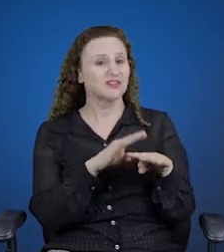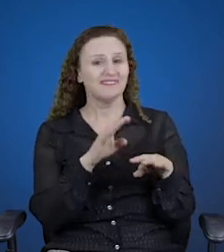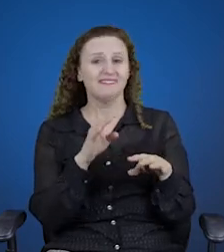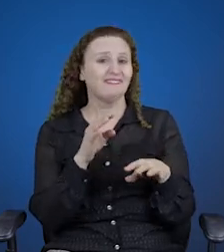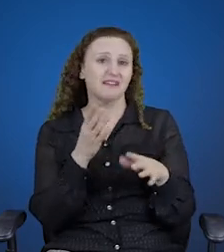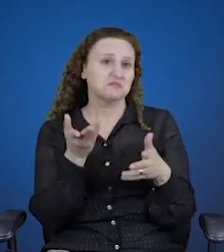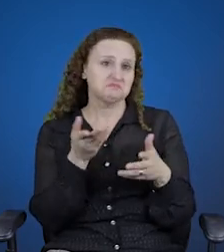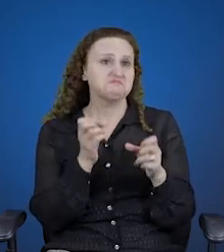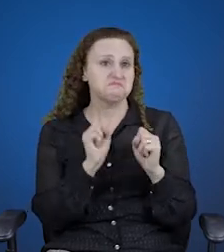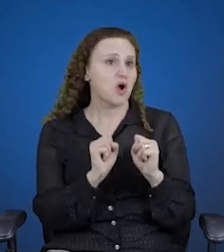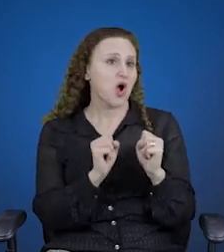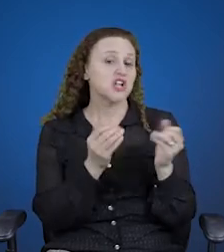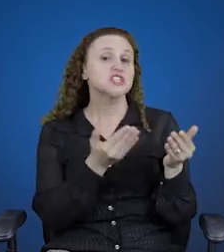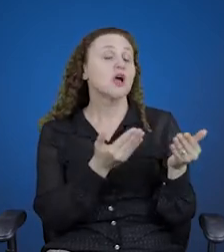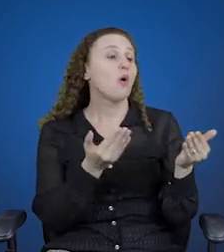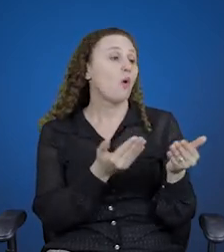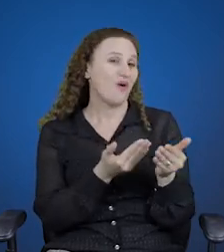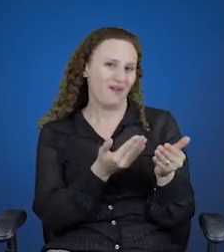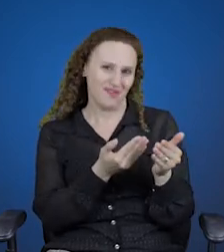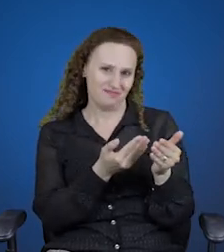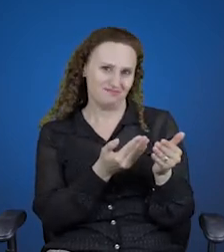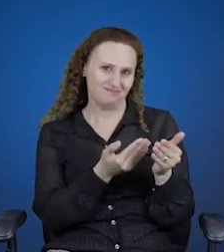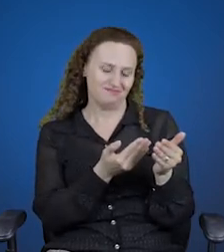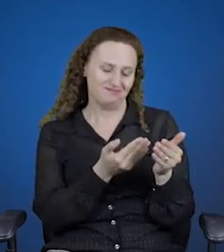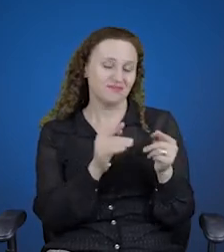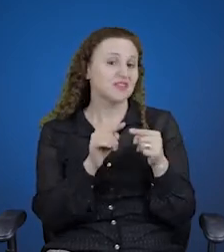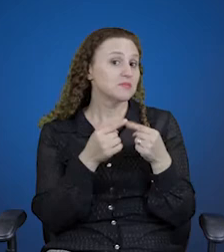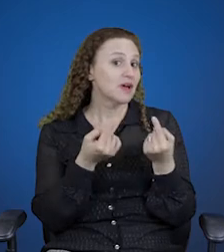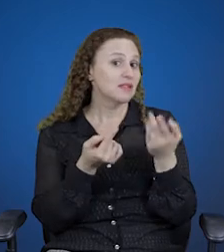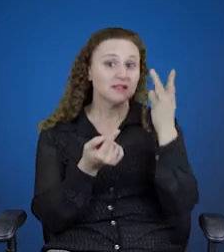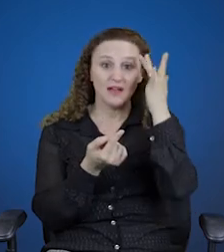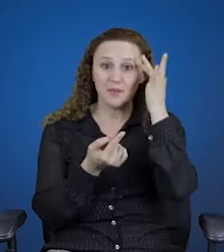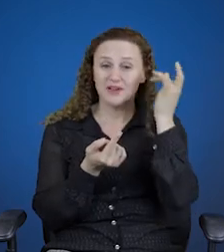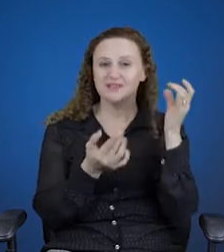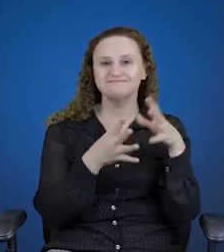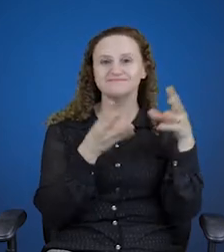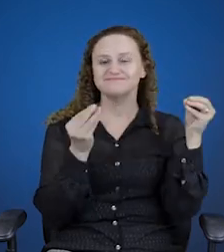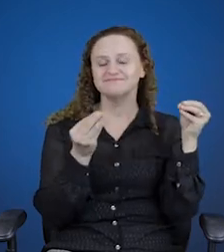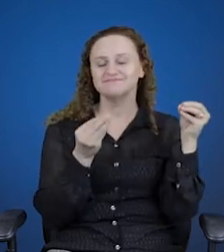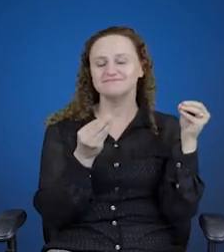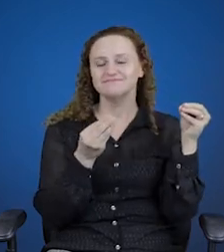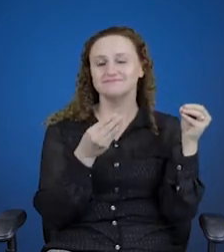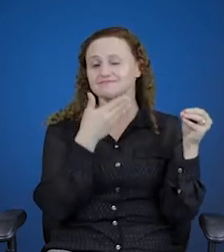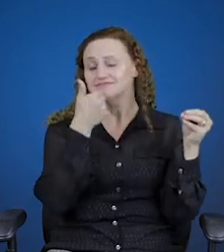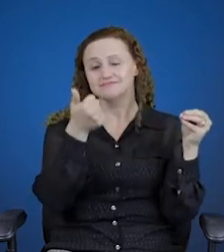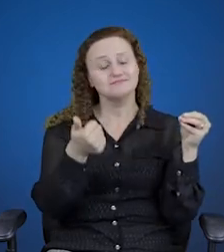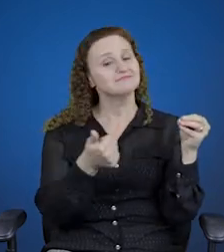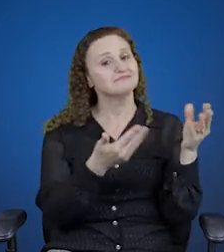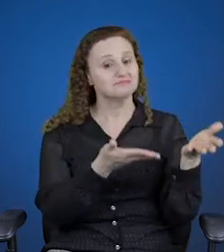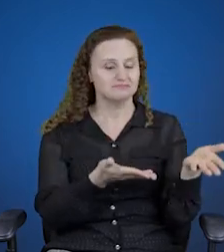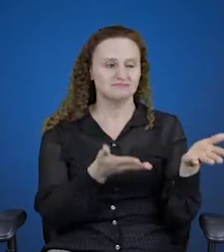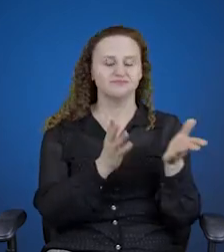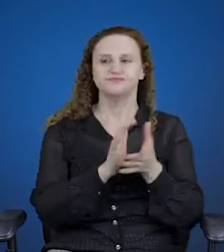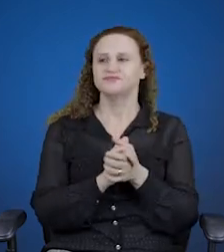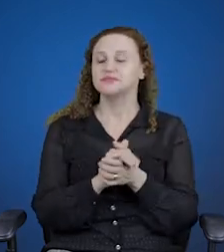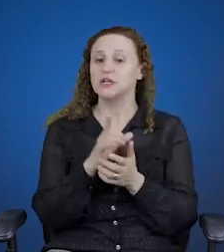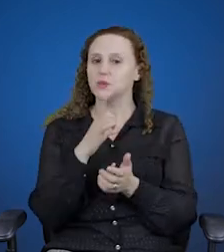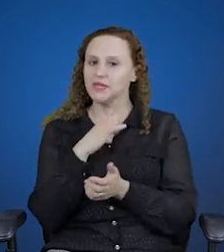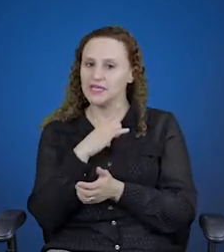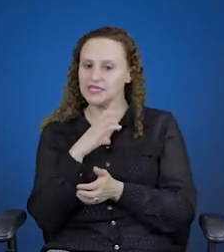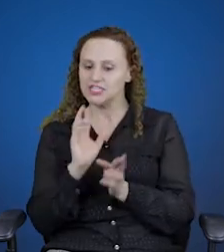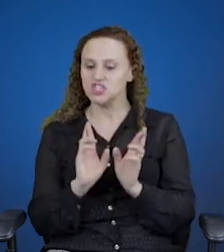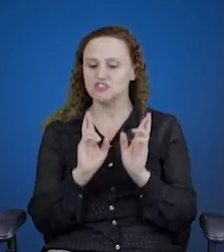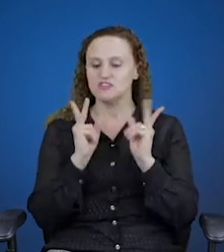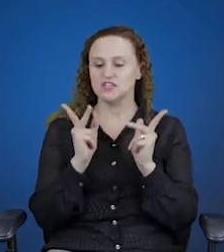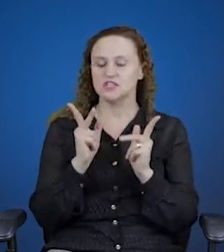momentânea o João pode estar doente hoje e amanhã não mais ter melhorado então tem